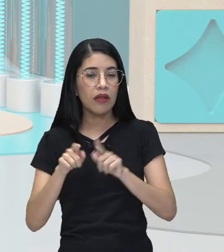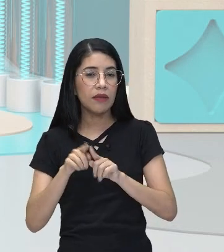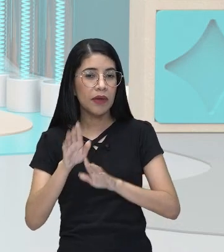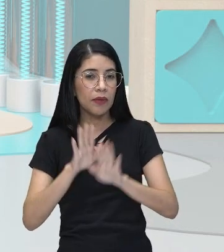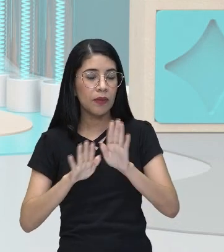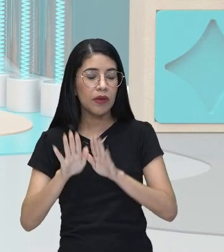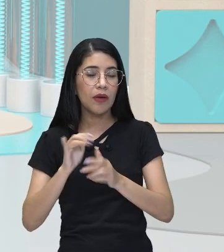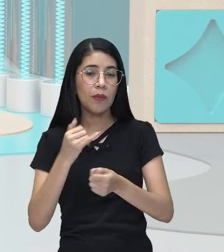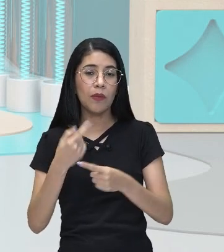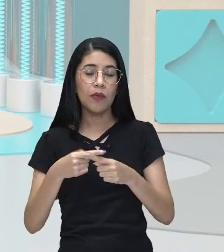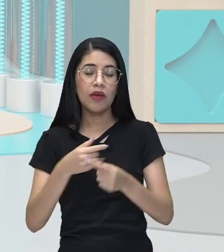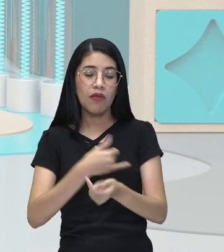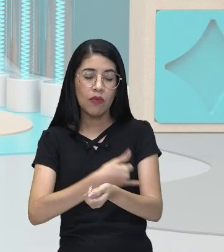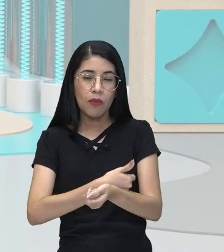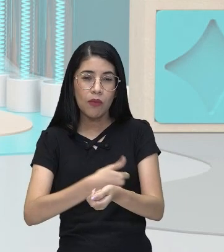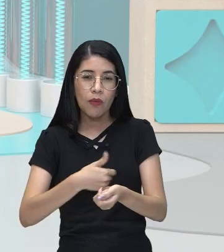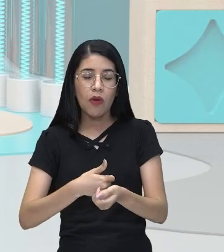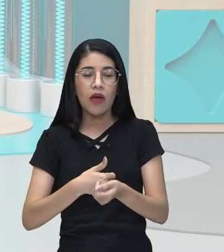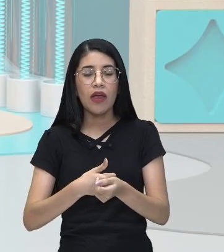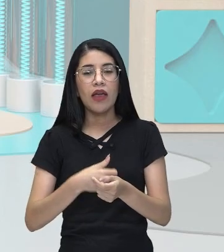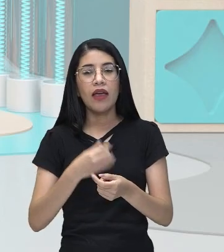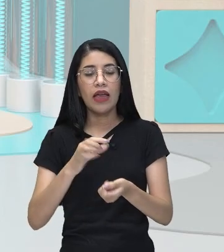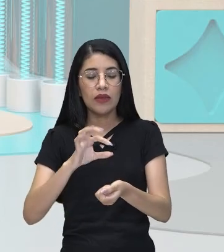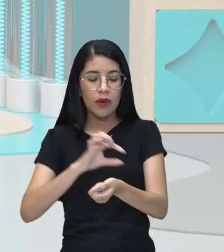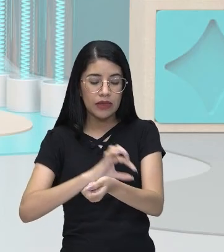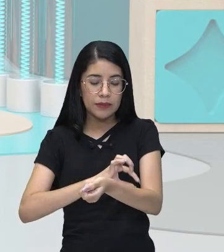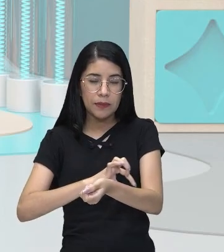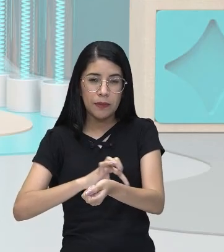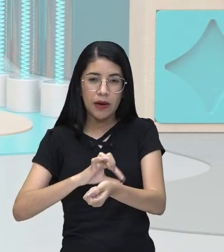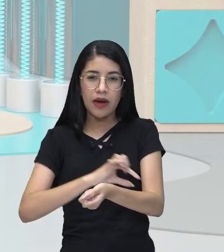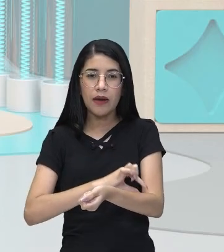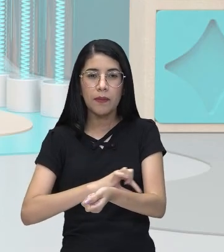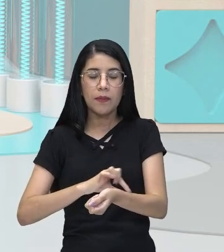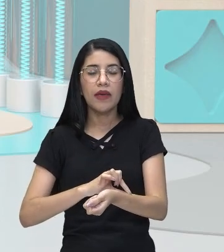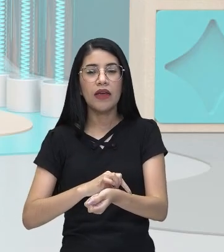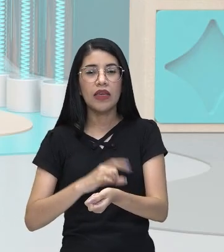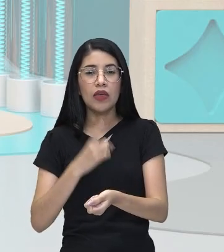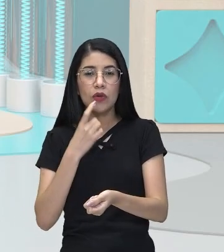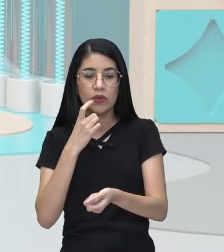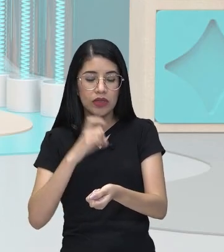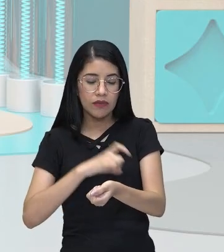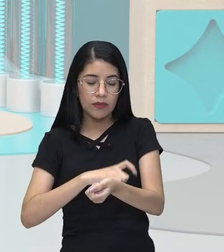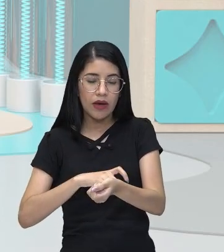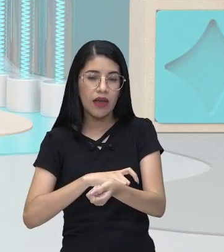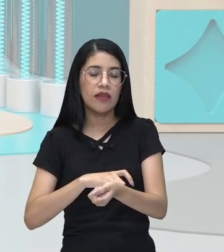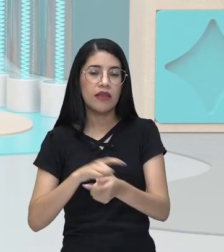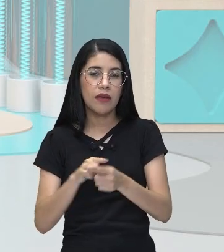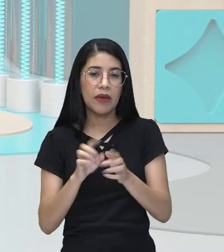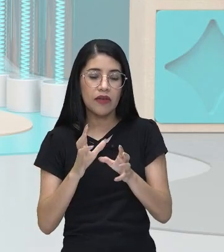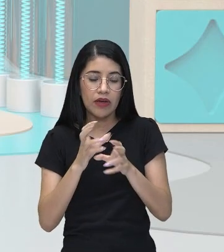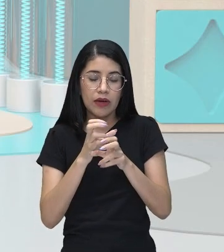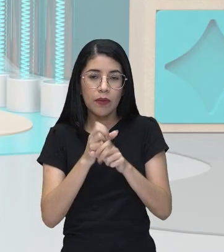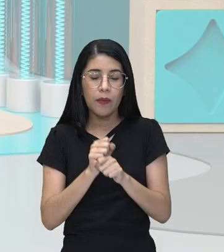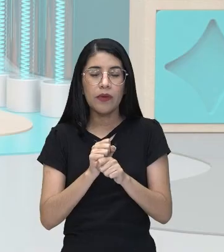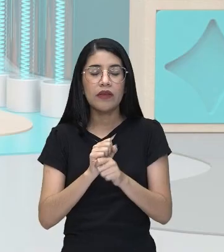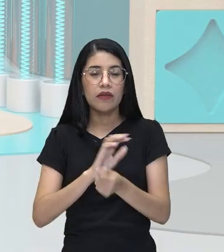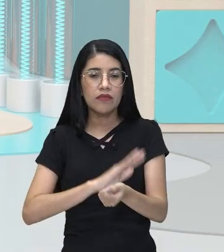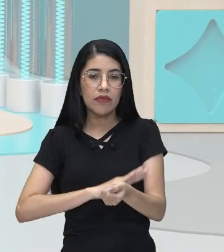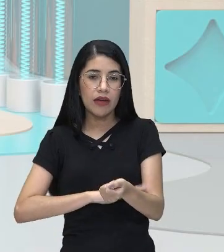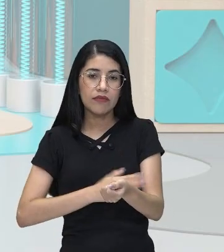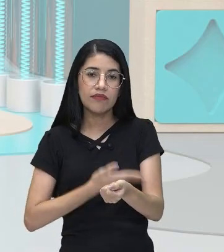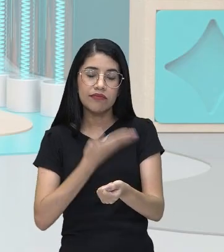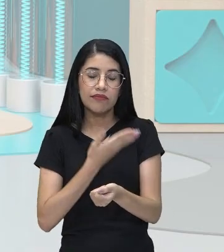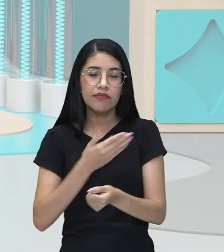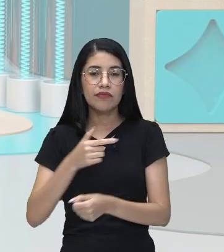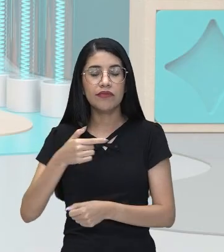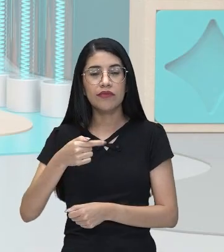no sangue vai causar o quê? O entupimento das vias por onde passa o sangue, ok? Causando uma elevação de pressão. O sétimo